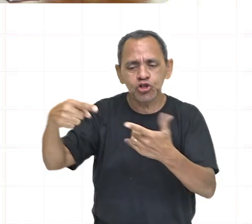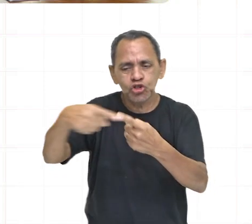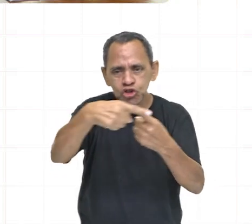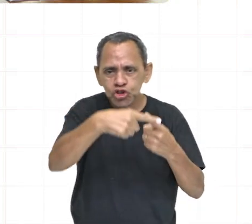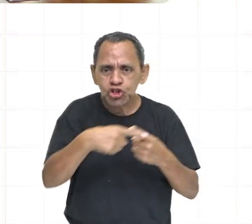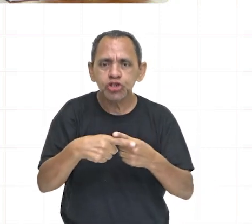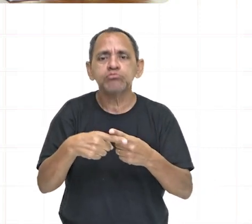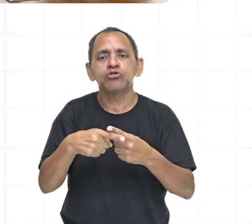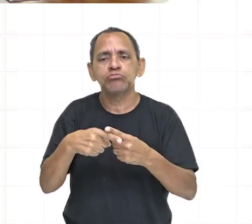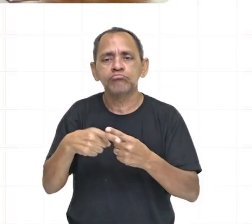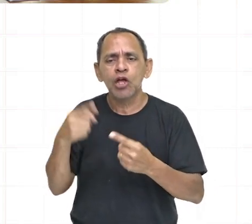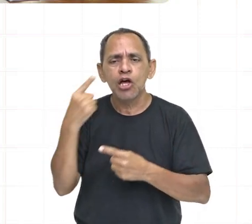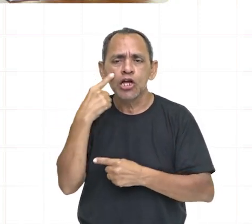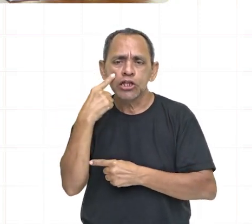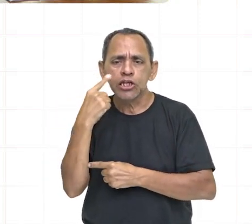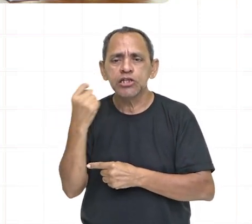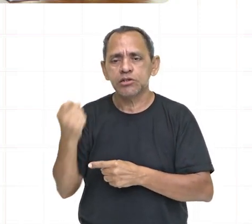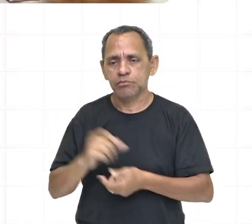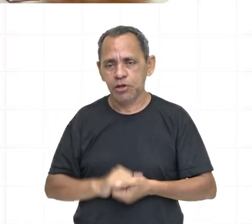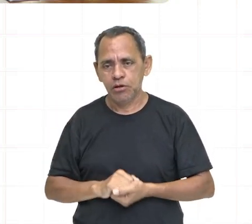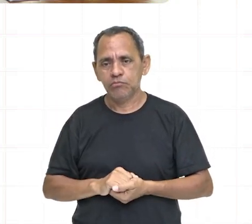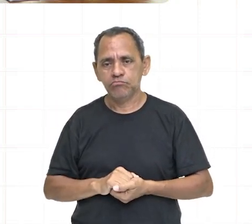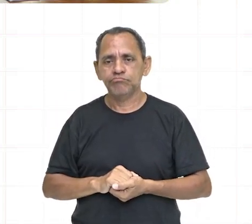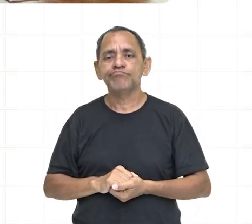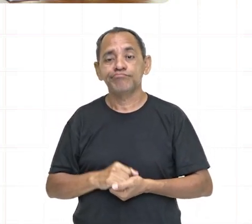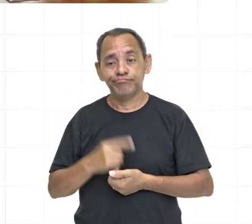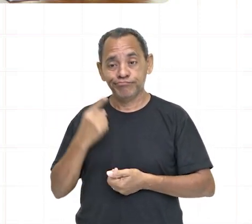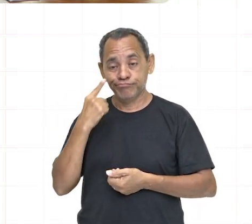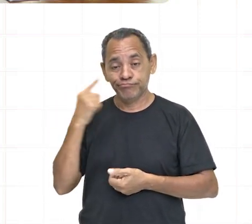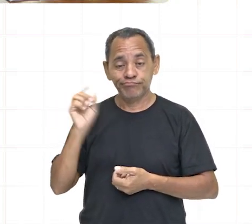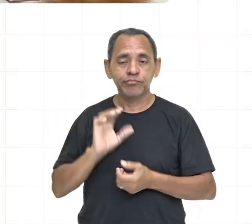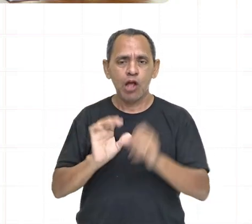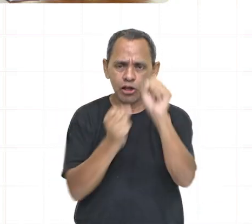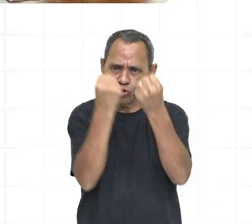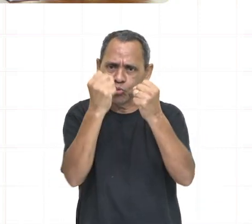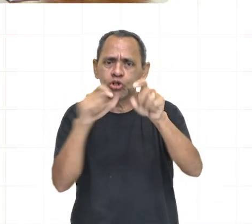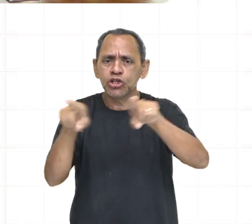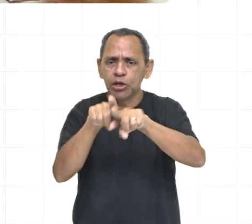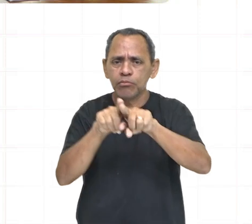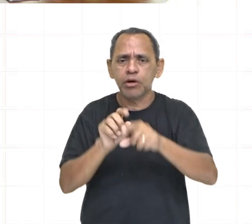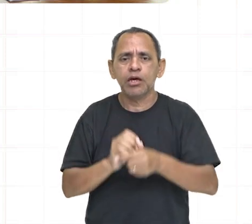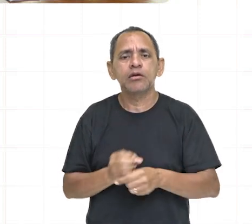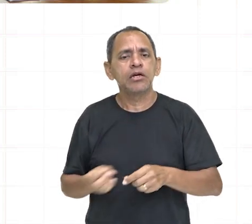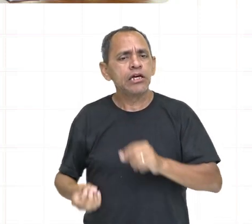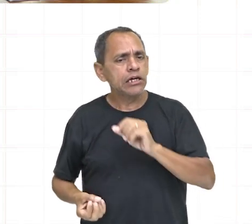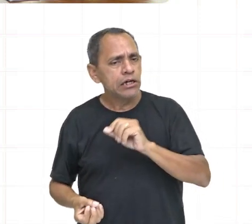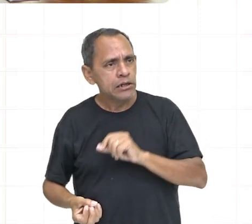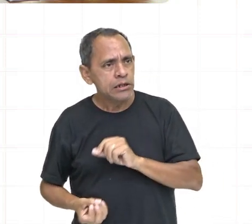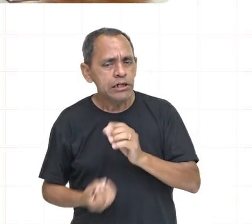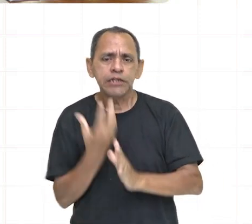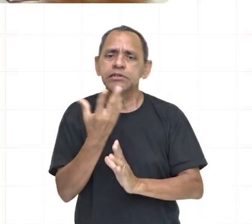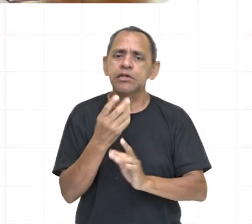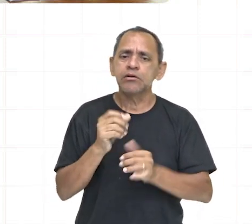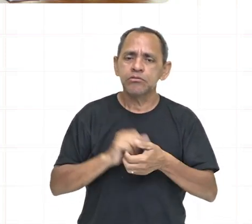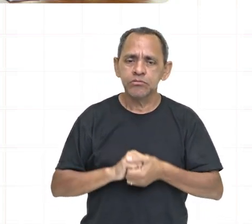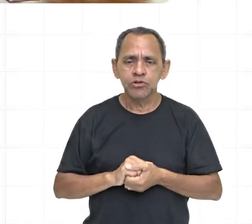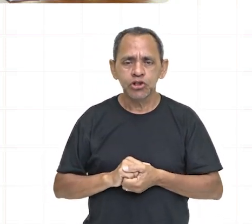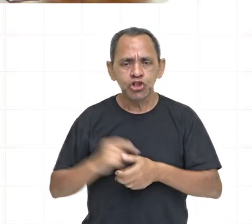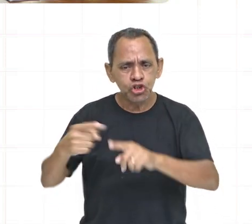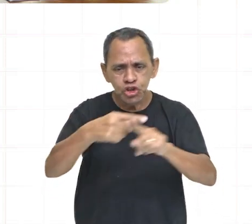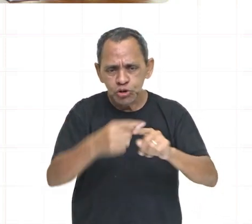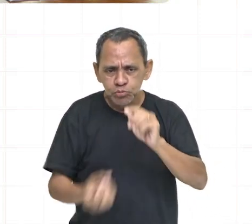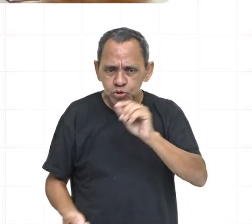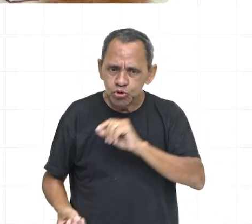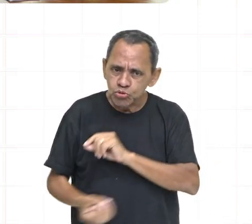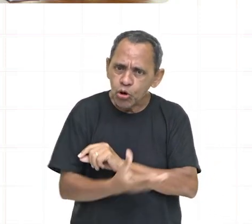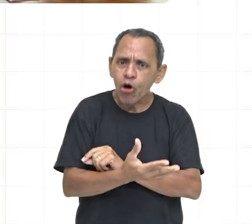interessam muito a questão da indústria. Também temos ali inovação de novas modalidades de serviço, que são